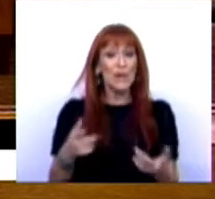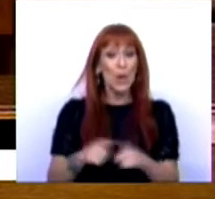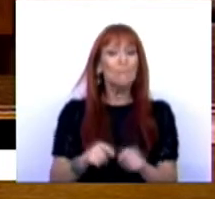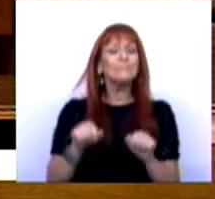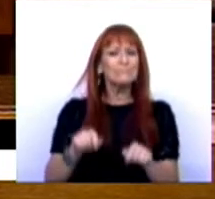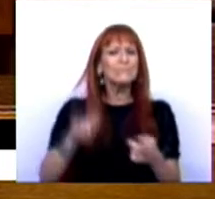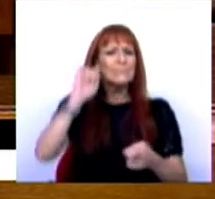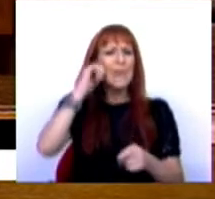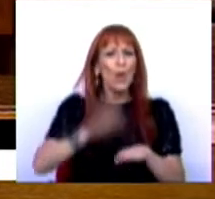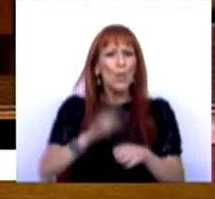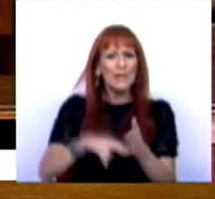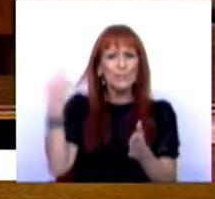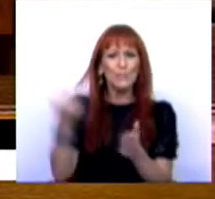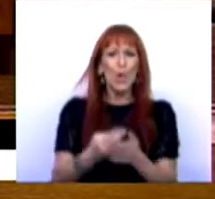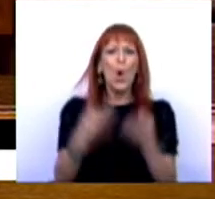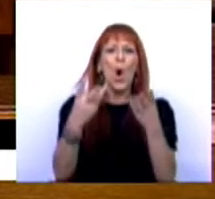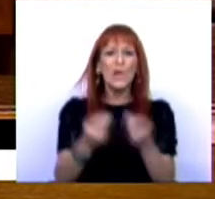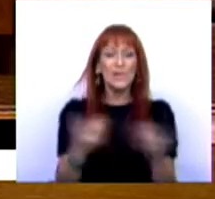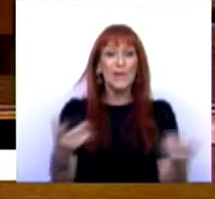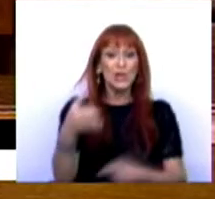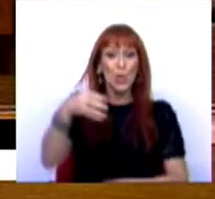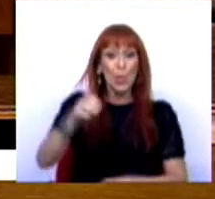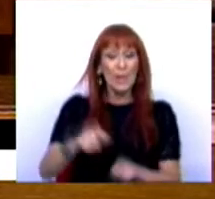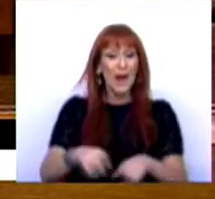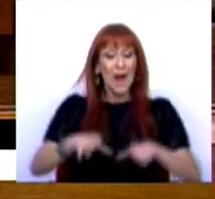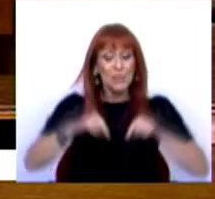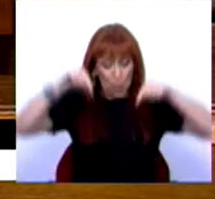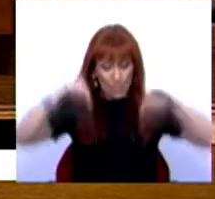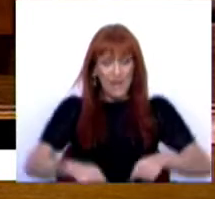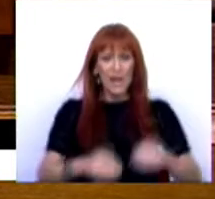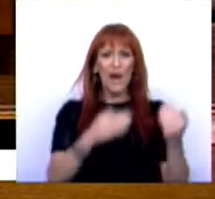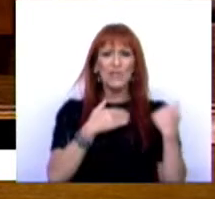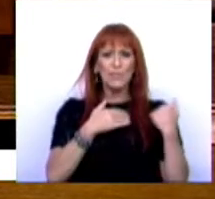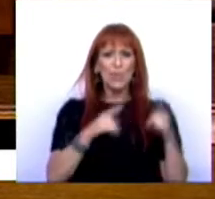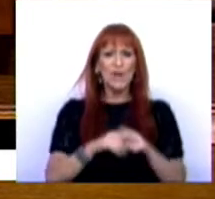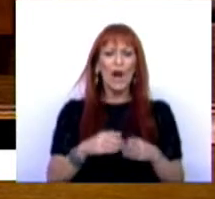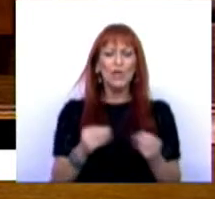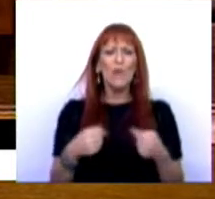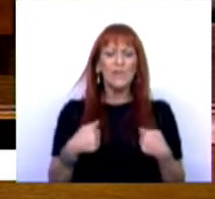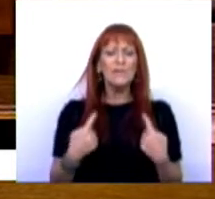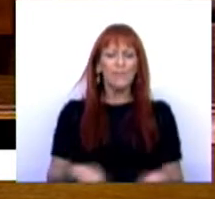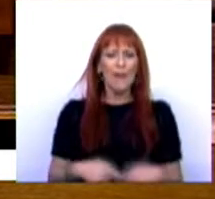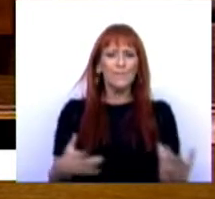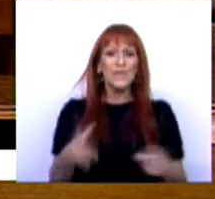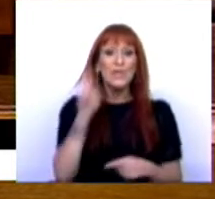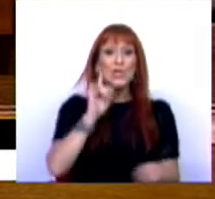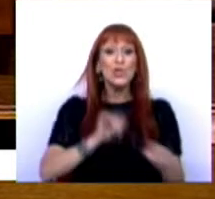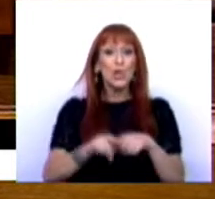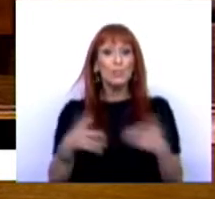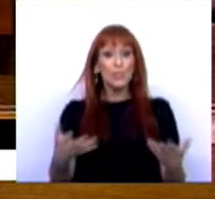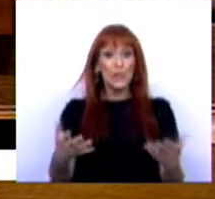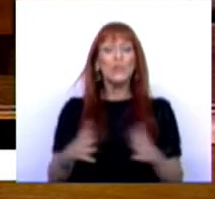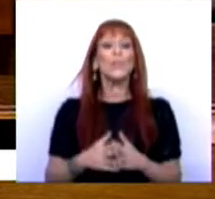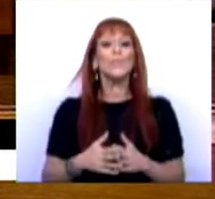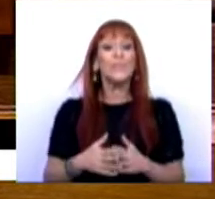em causa com o chumbo do orçamento e que o PS assume aqui a responsabilidade de resolver. Senhoras e senhores